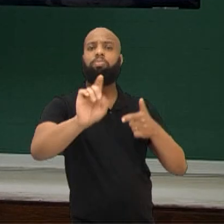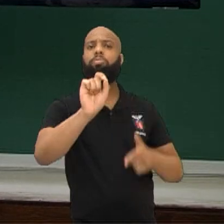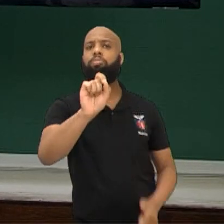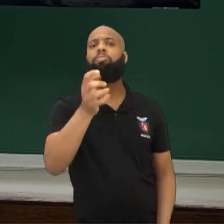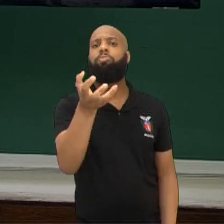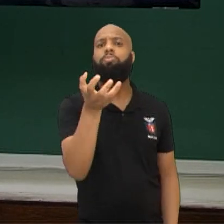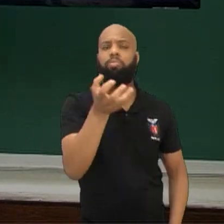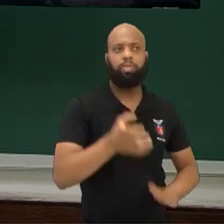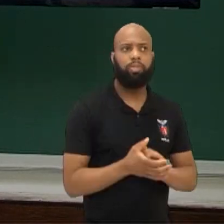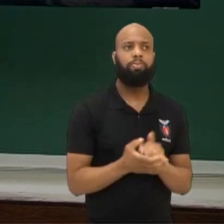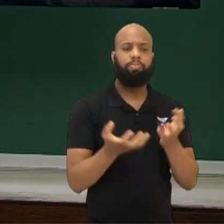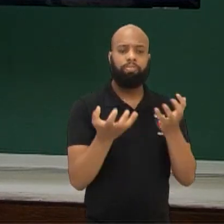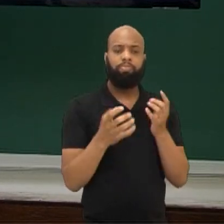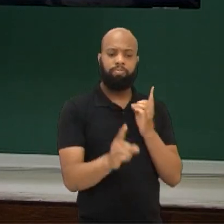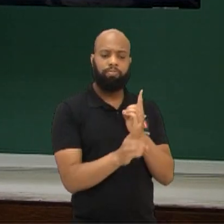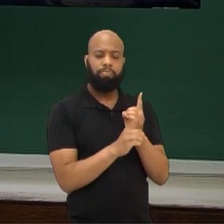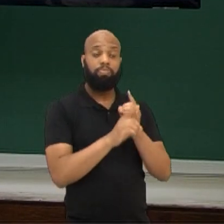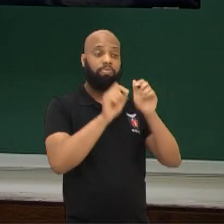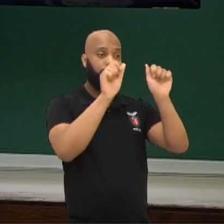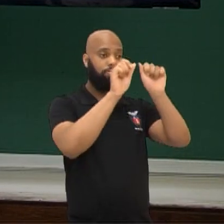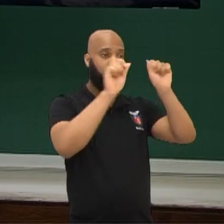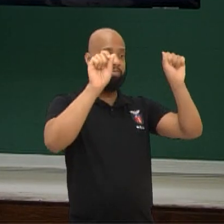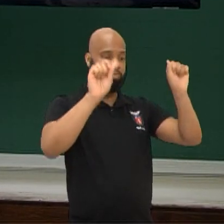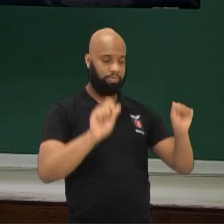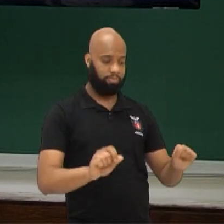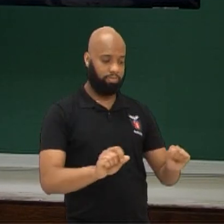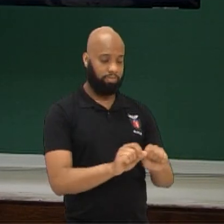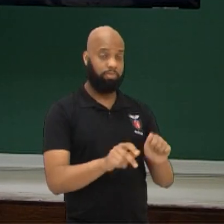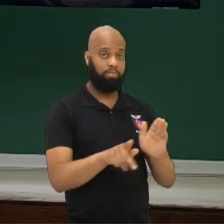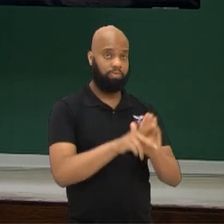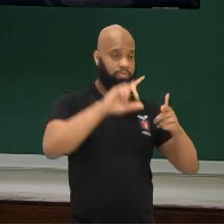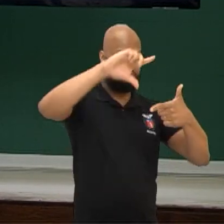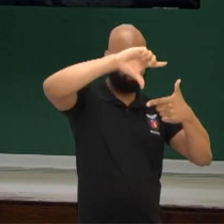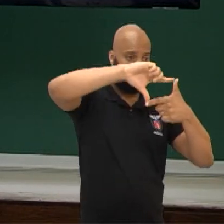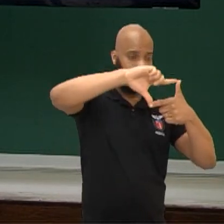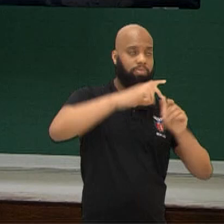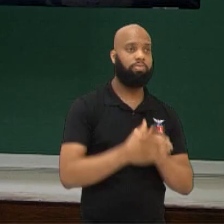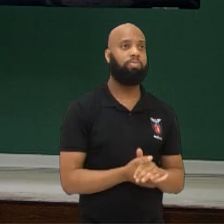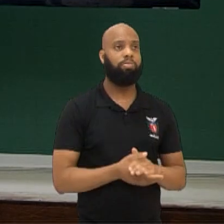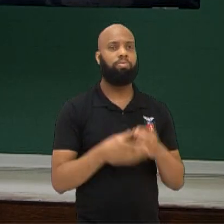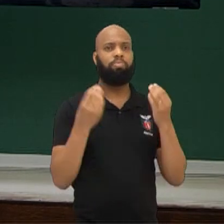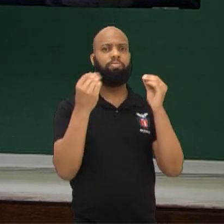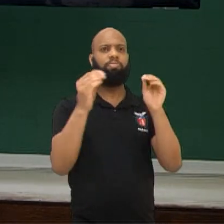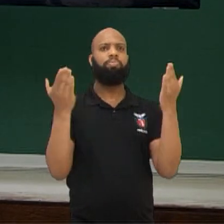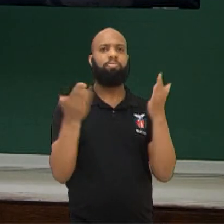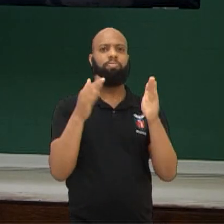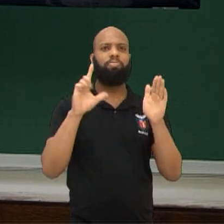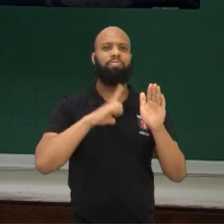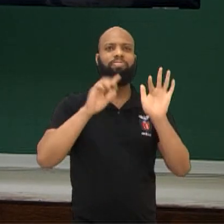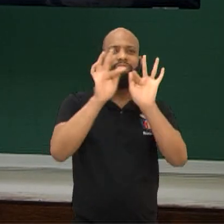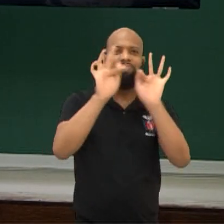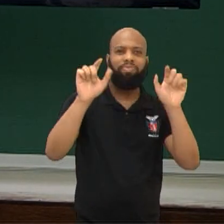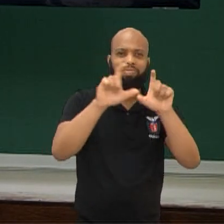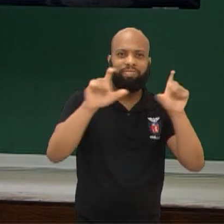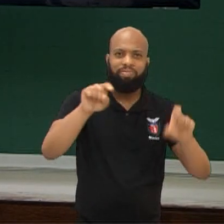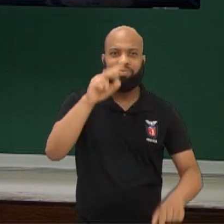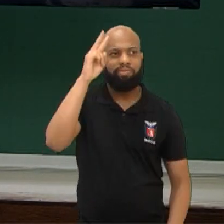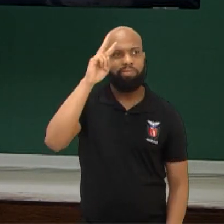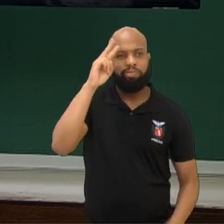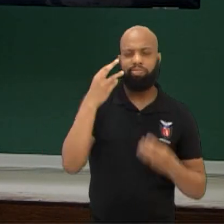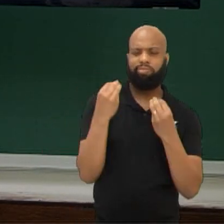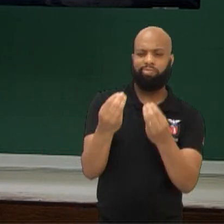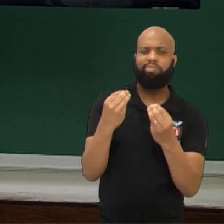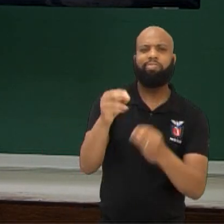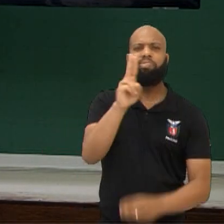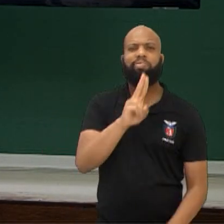quê? Ele pede a área do retângulo, tá? Então, eu só vou colocar aqui no quadro para você relembrar